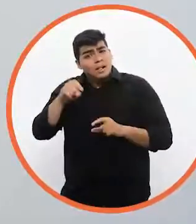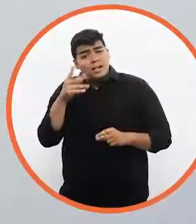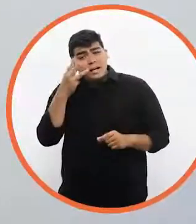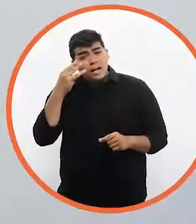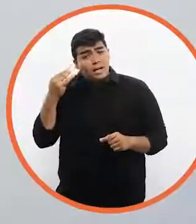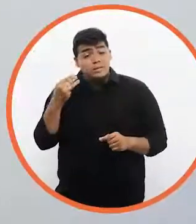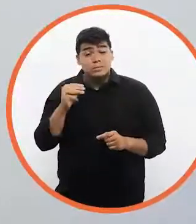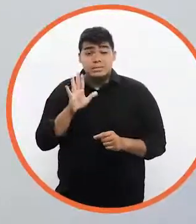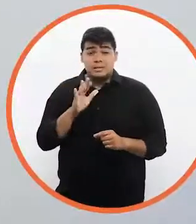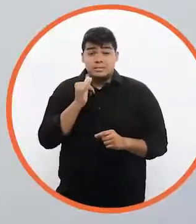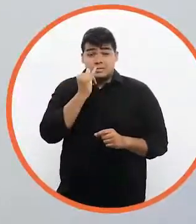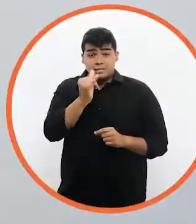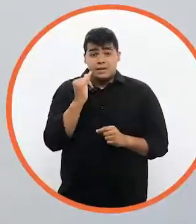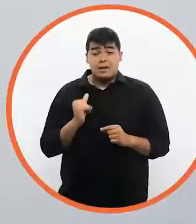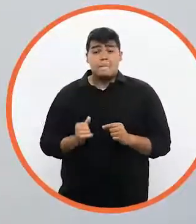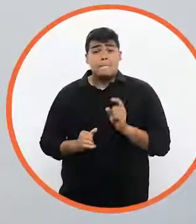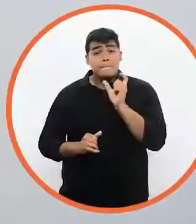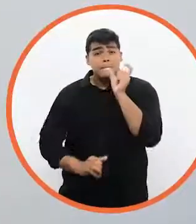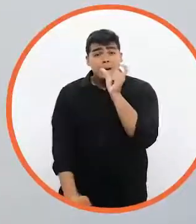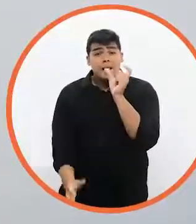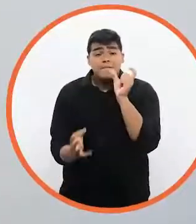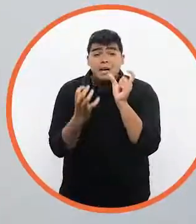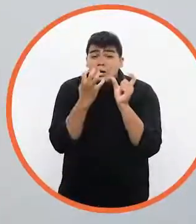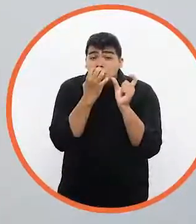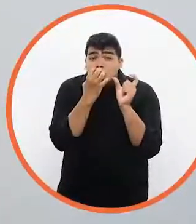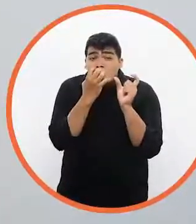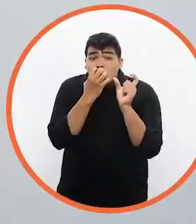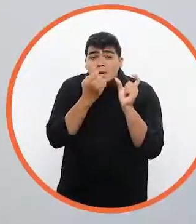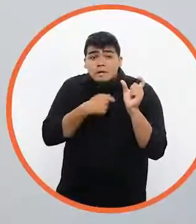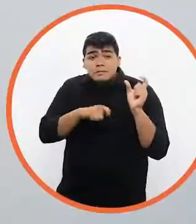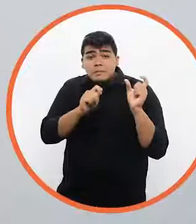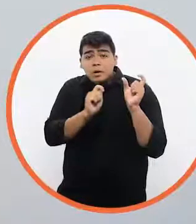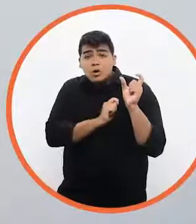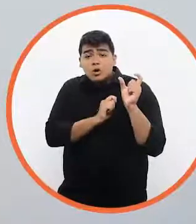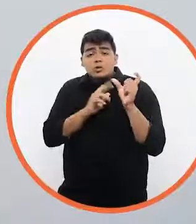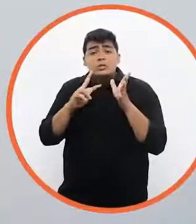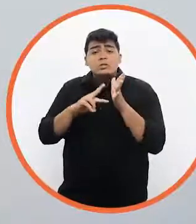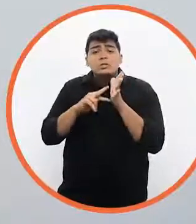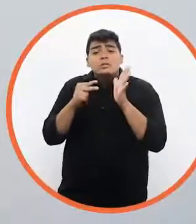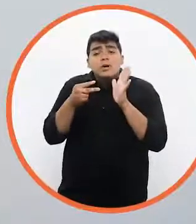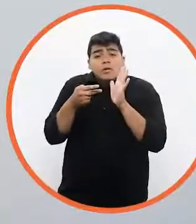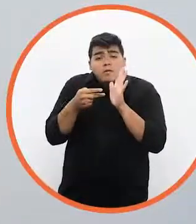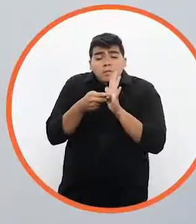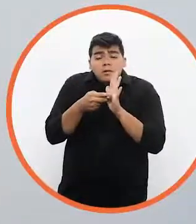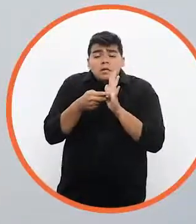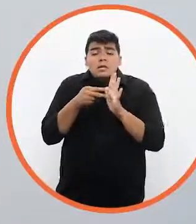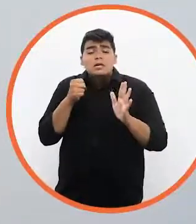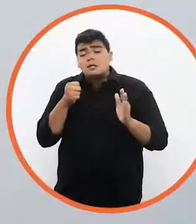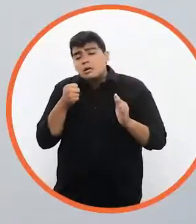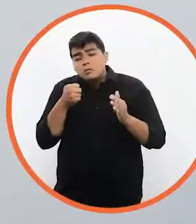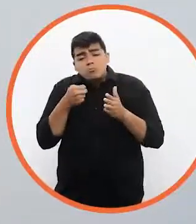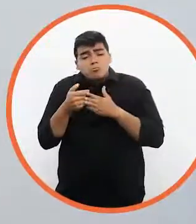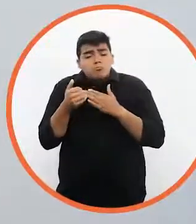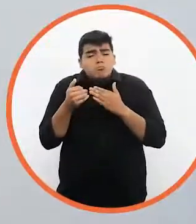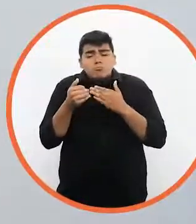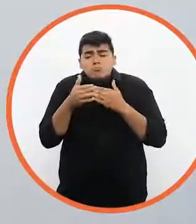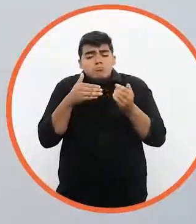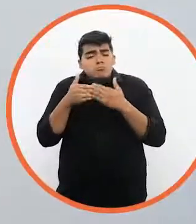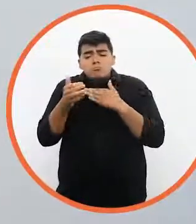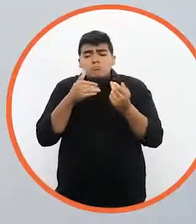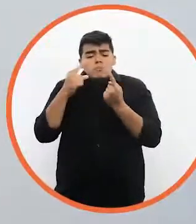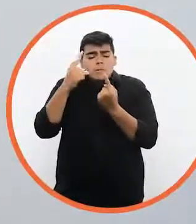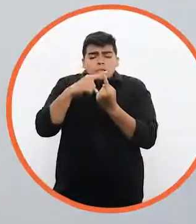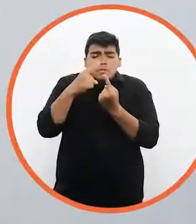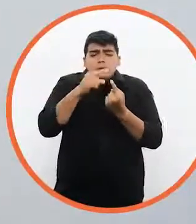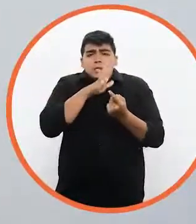imagem. A grande questão é que a palavra cachorro em espanhol, ela vai fazer referência a qualquer tipo de espécie,